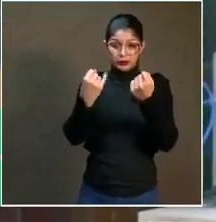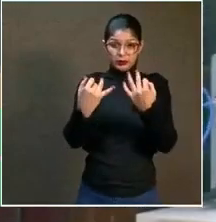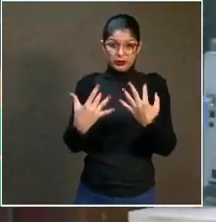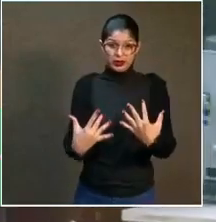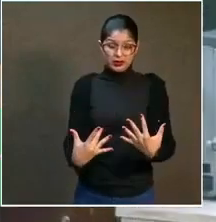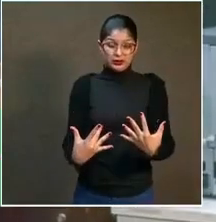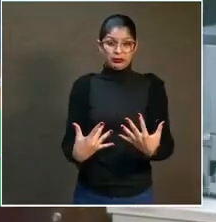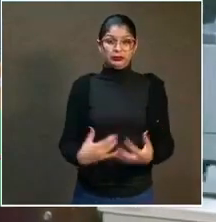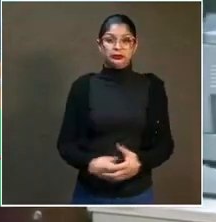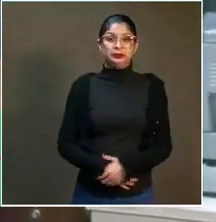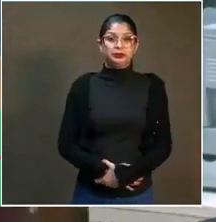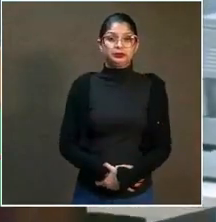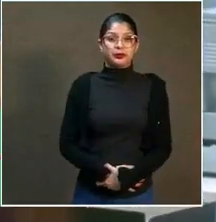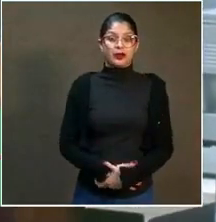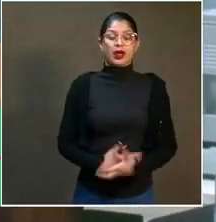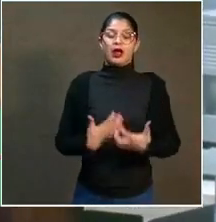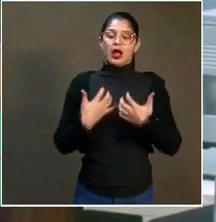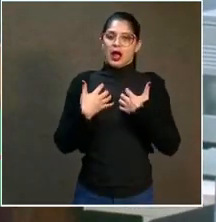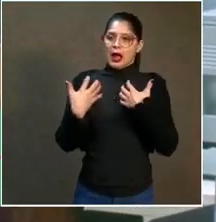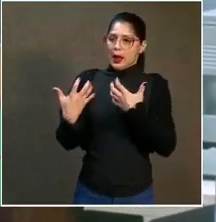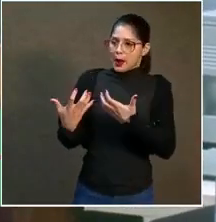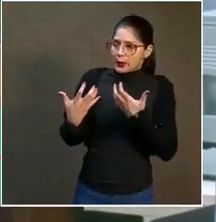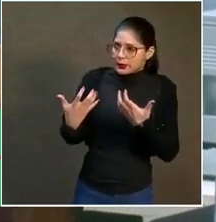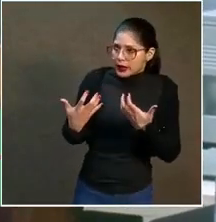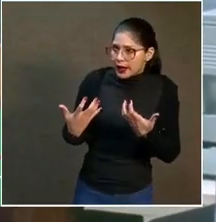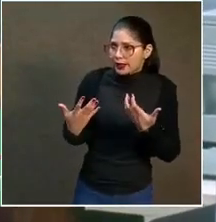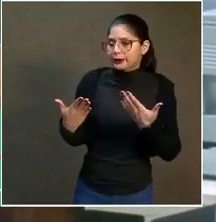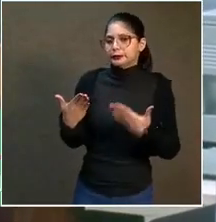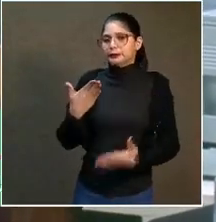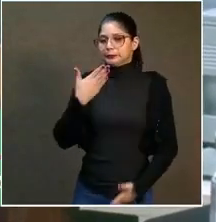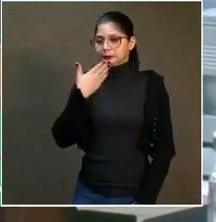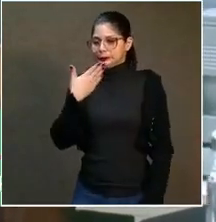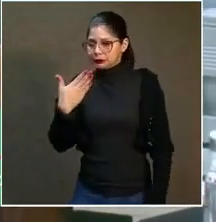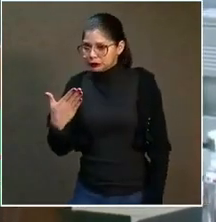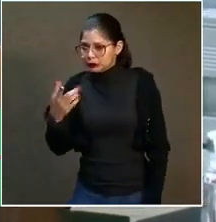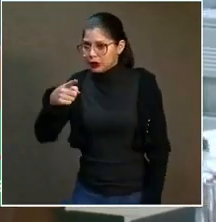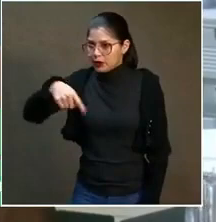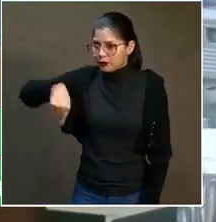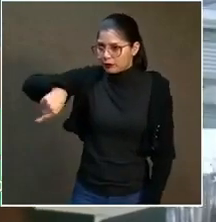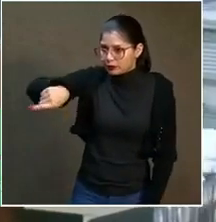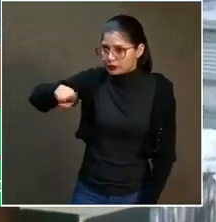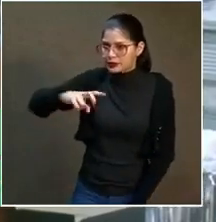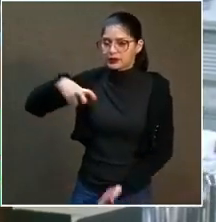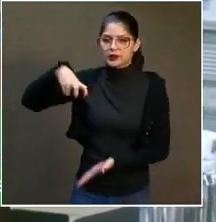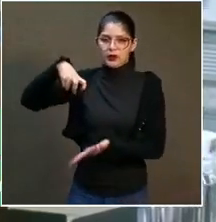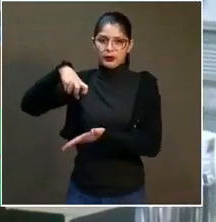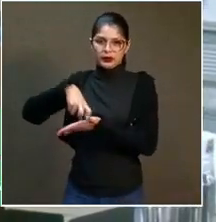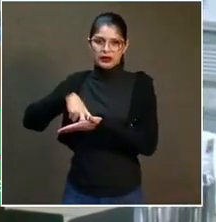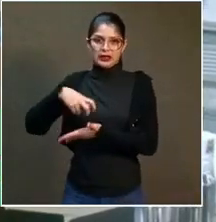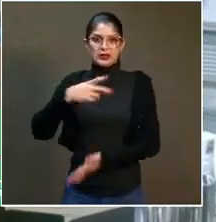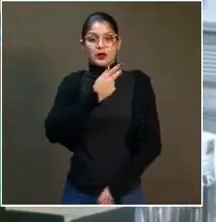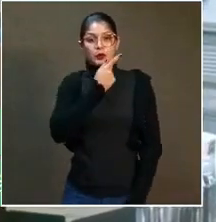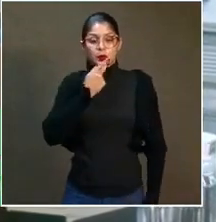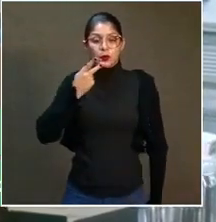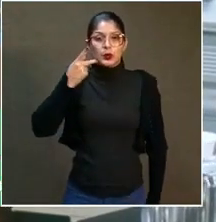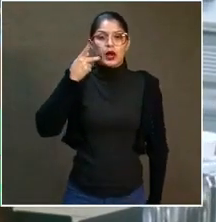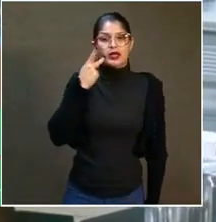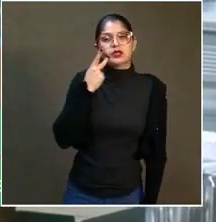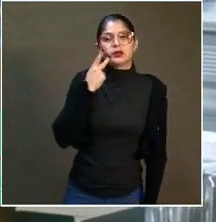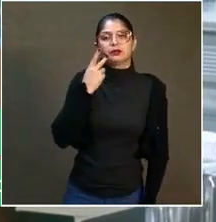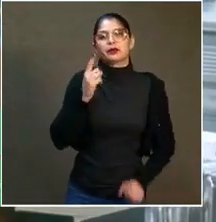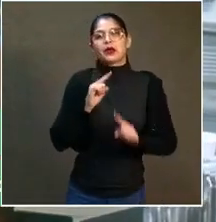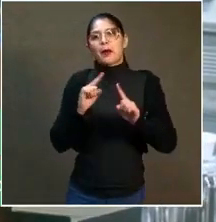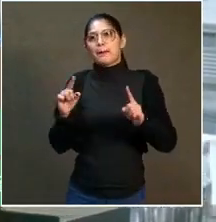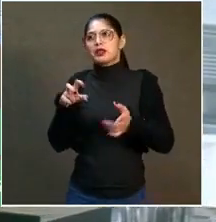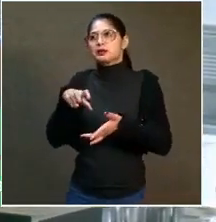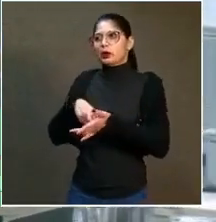já me encerrando, eu gostaria aqui, excelências, de pedir a condenação do réu. E eu não vou nem falar aqui de uma condenação justa. Não é